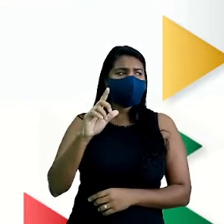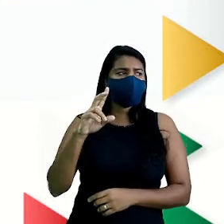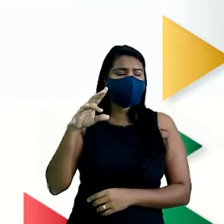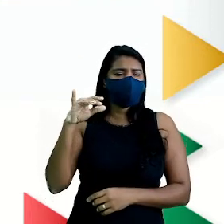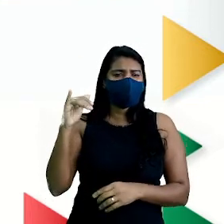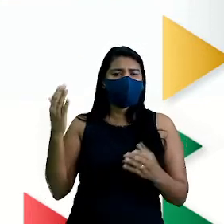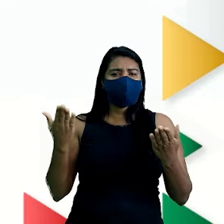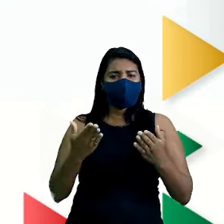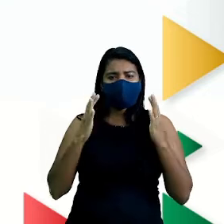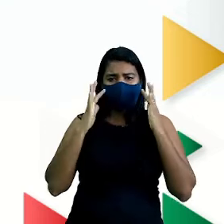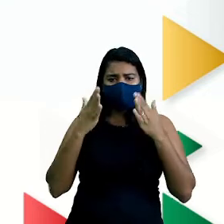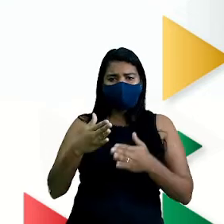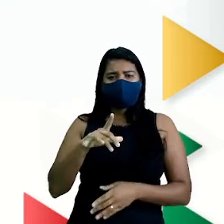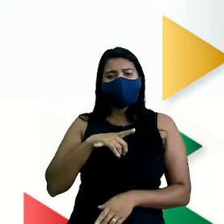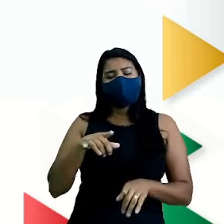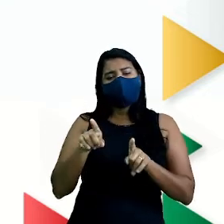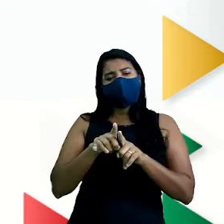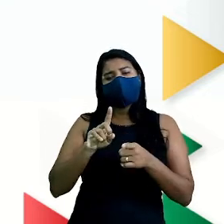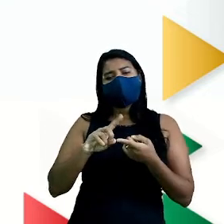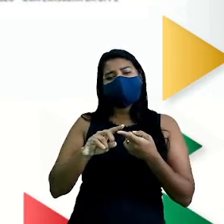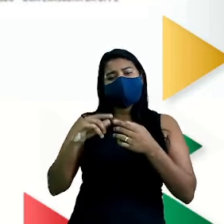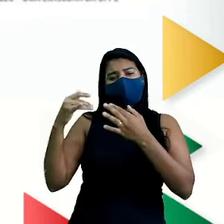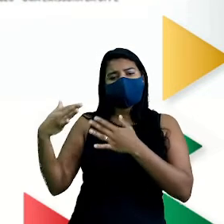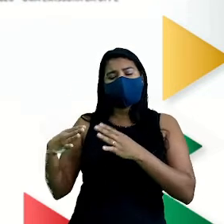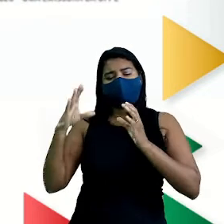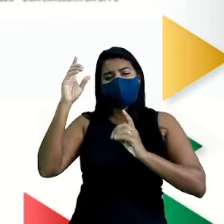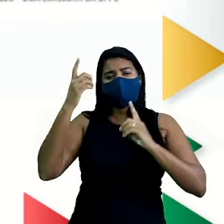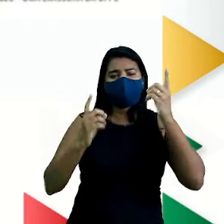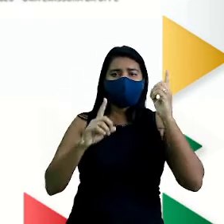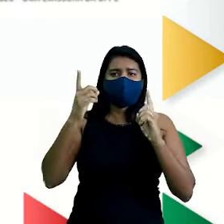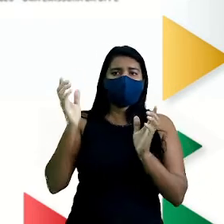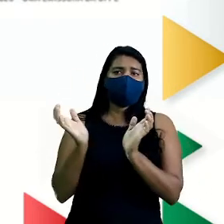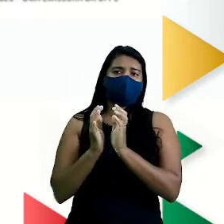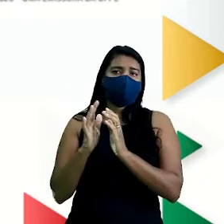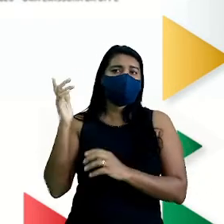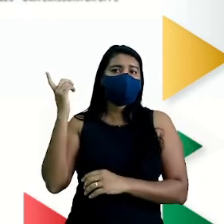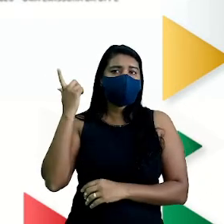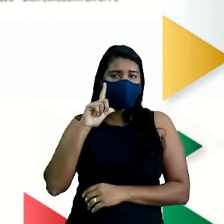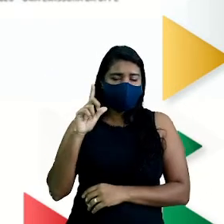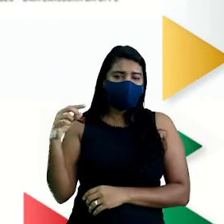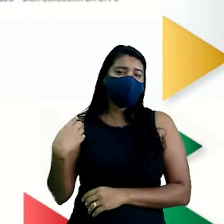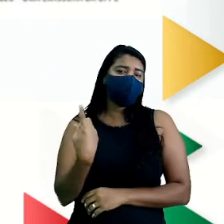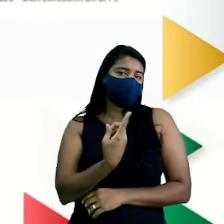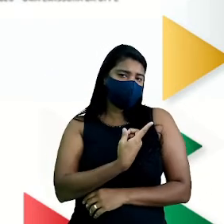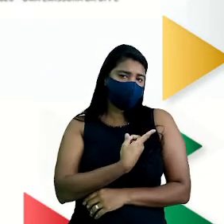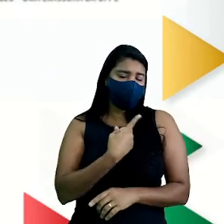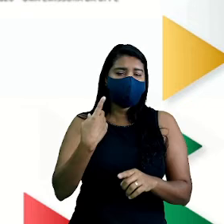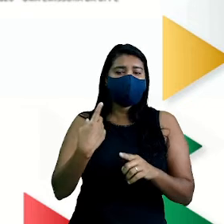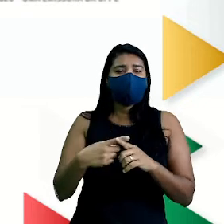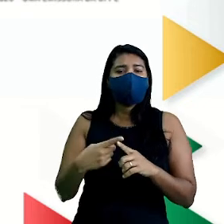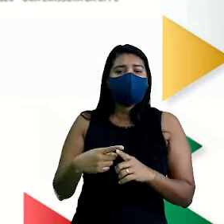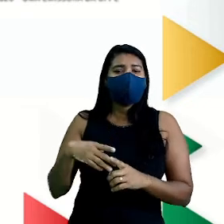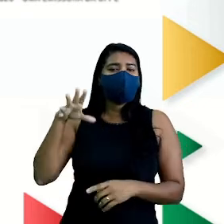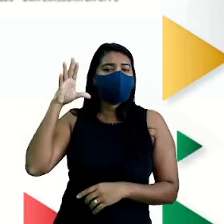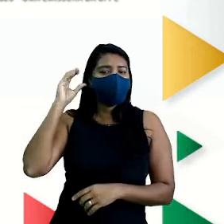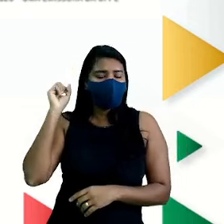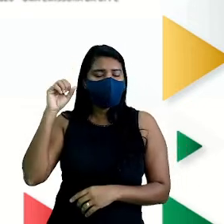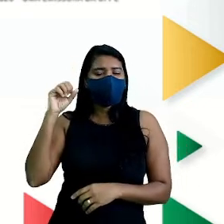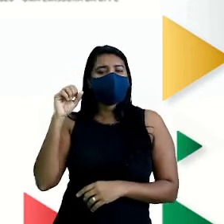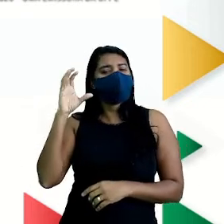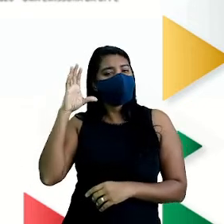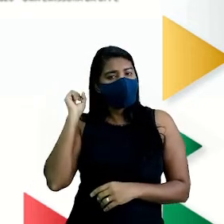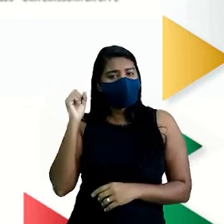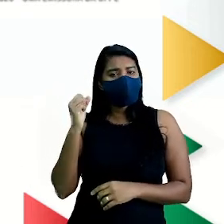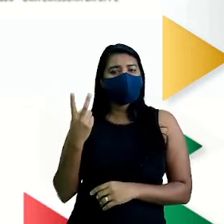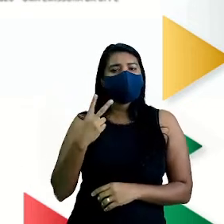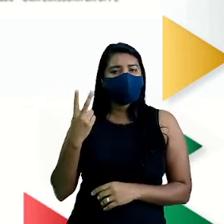né, essa atenção para o frevo, né, aqui em Pernambuco. Quem ganhou, na verdade, fomos nós, né, fomos os grandes apreciadores do frevo, então foi